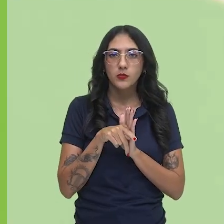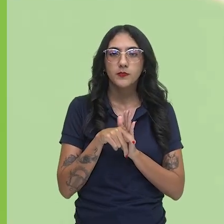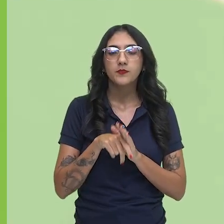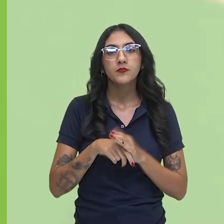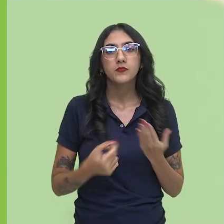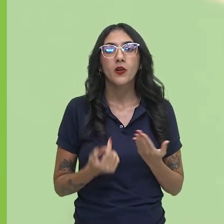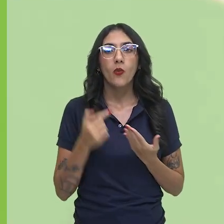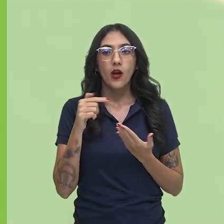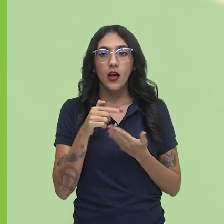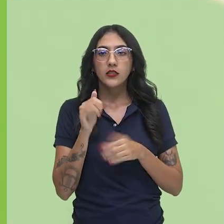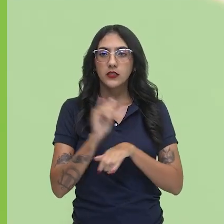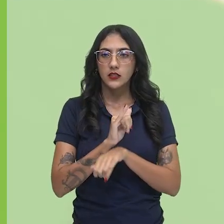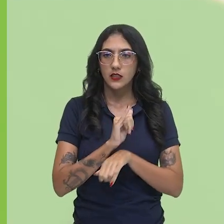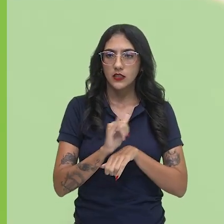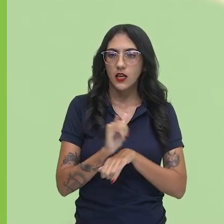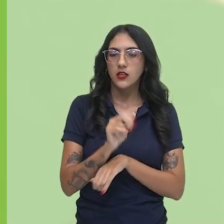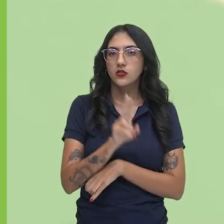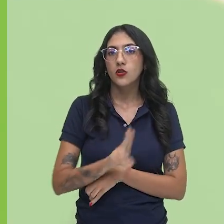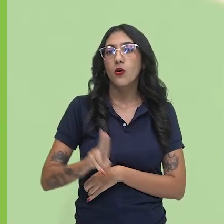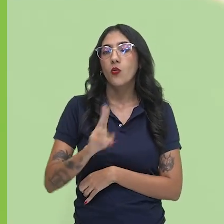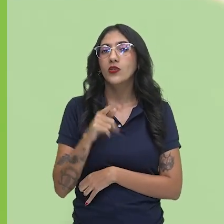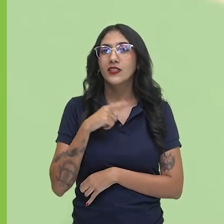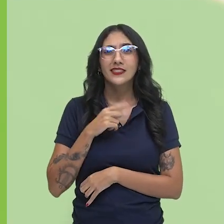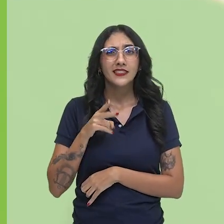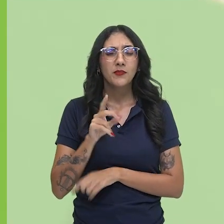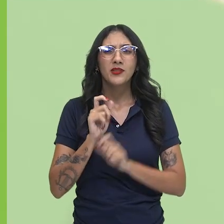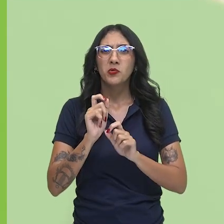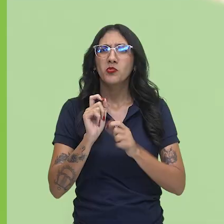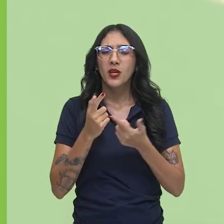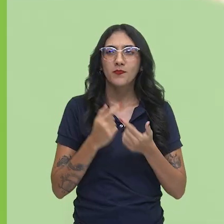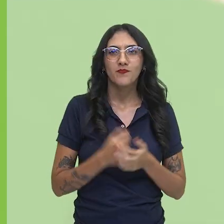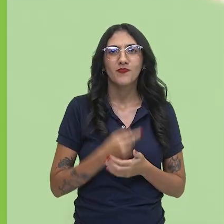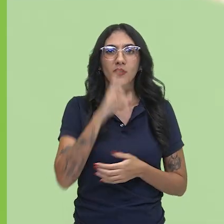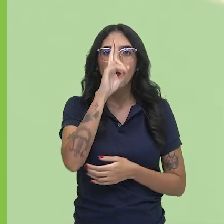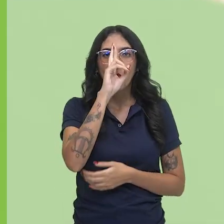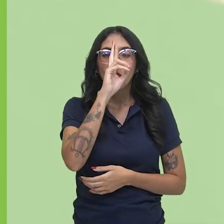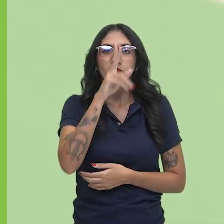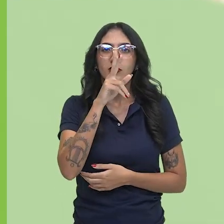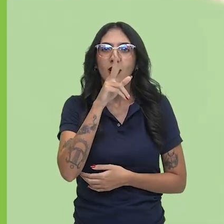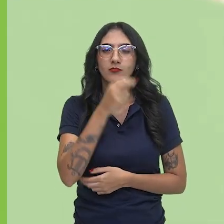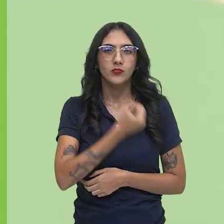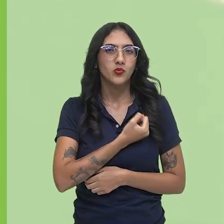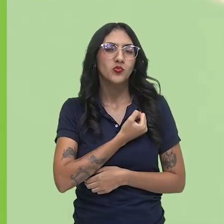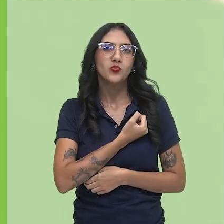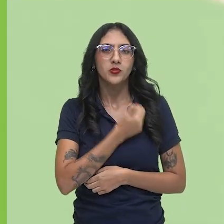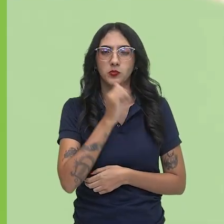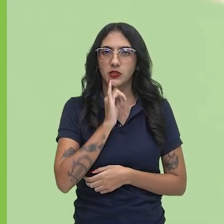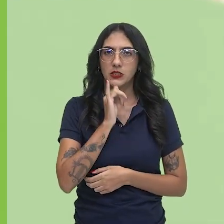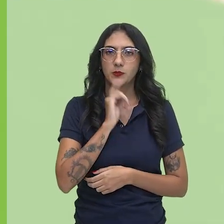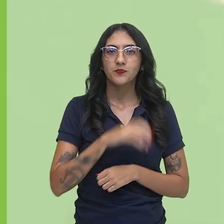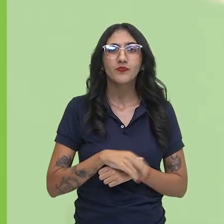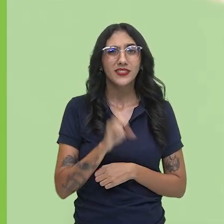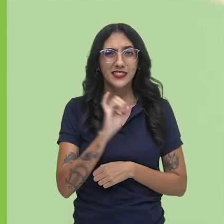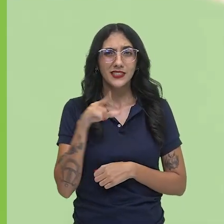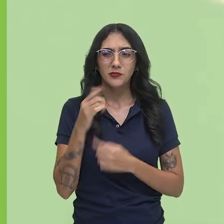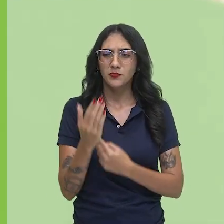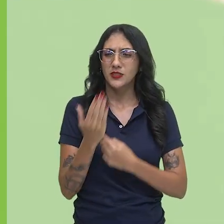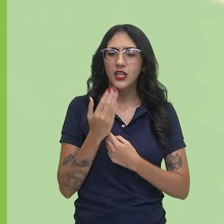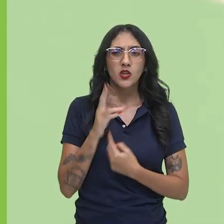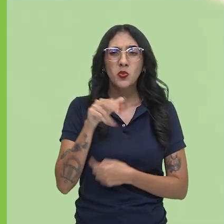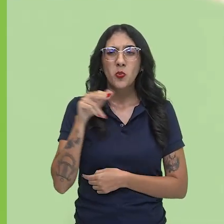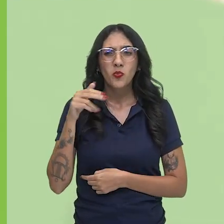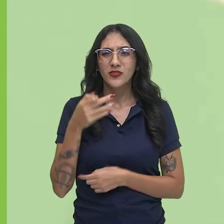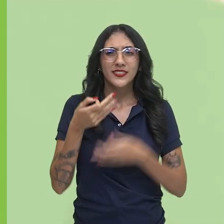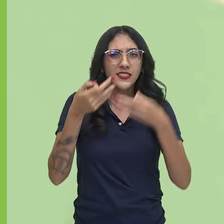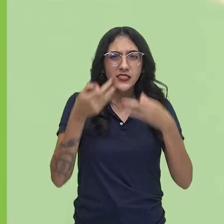esse instrumento de medição, ele sempre vai te dar um erro. Sempre vai ter um erro. Porque, querendo ou não, você nunca vai ter uma